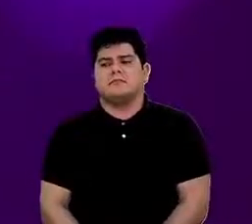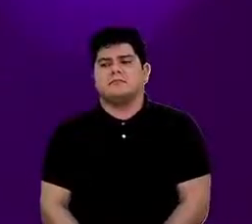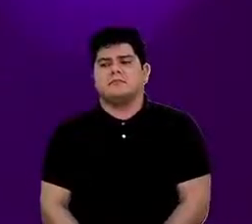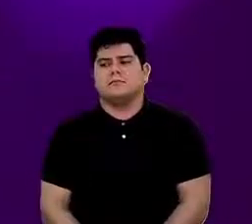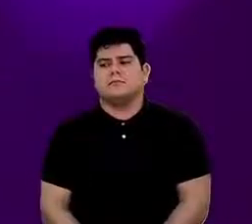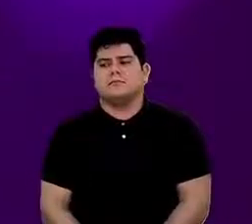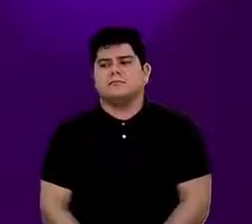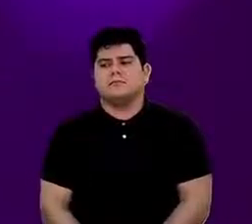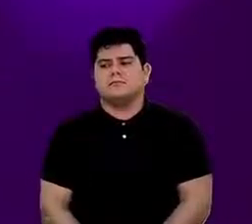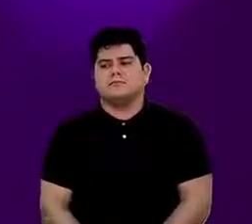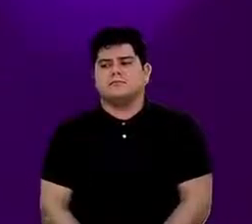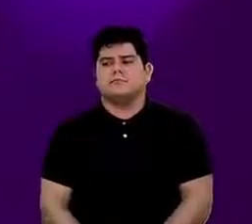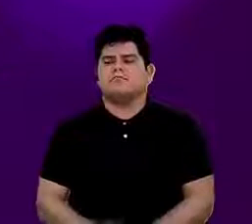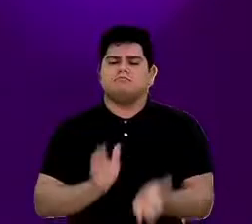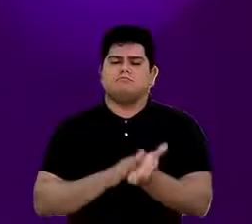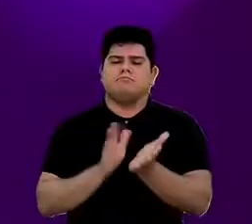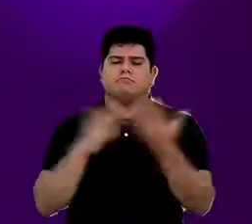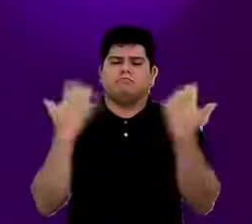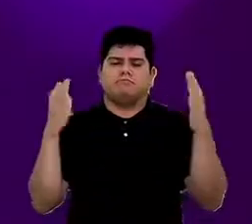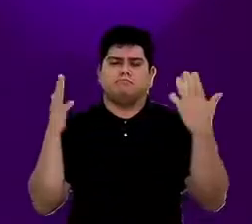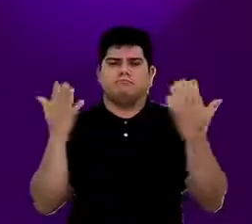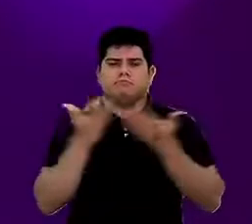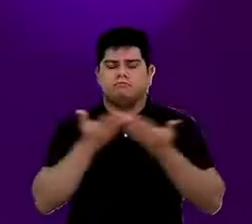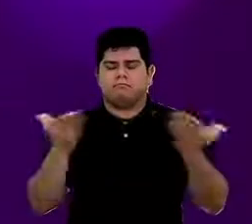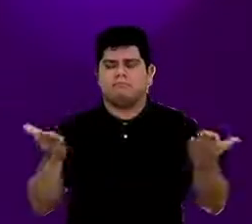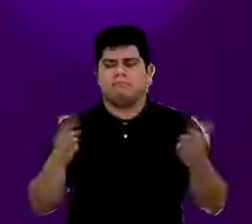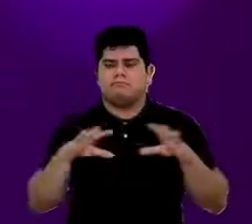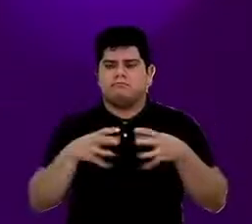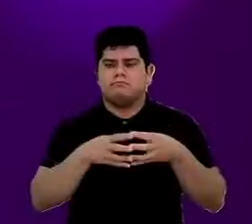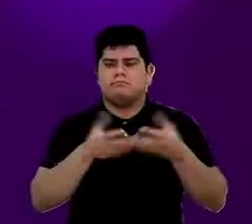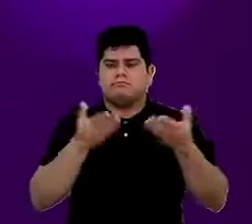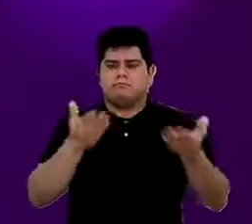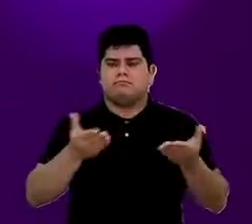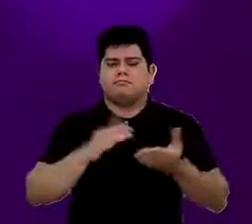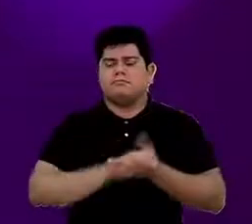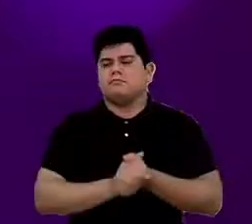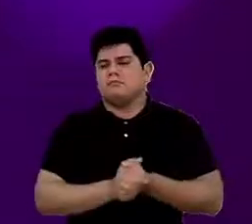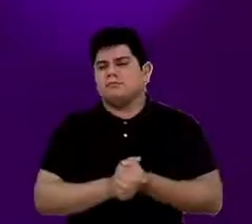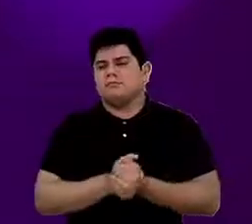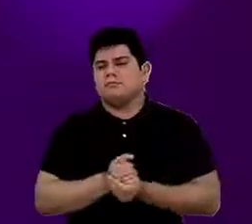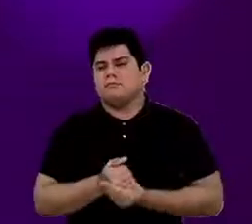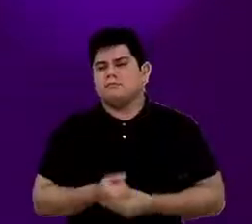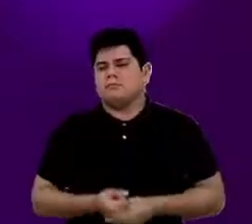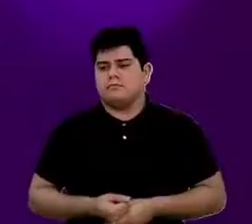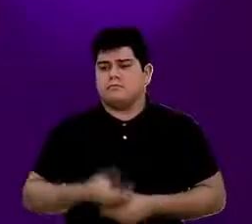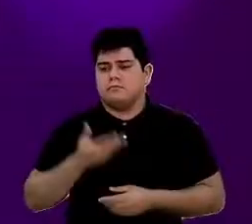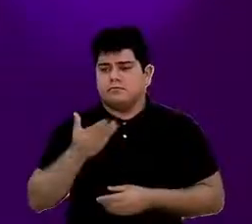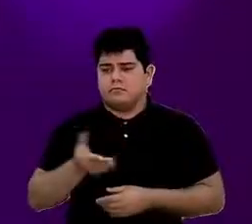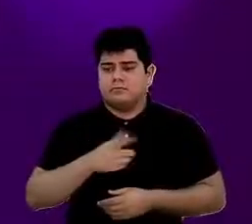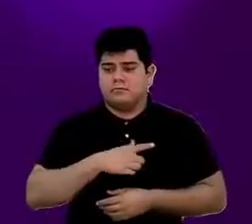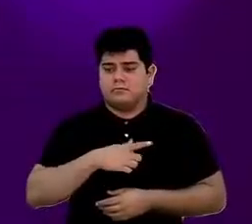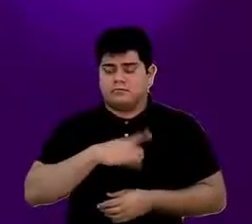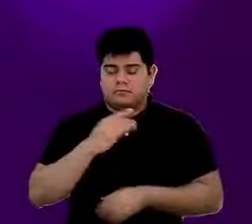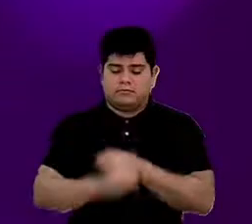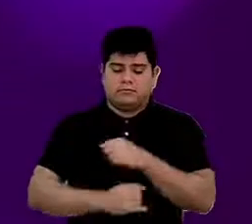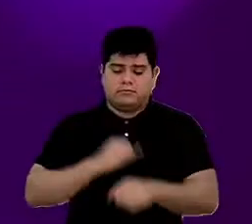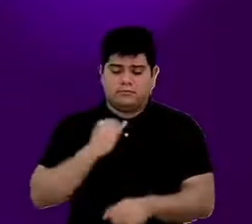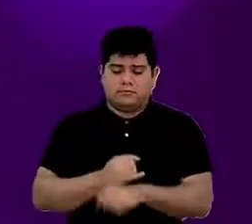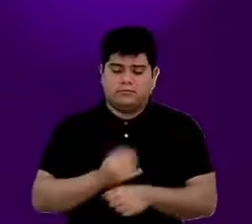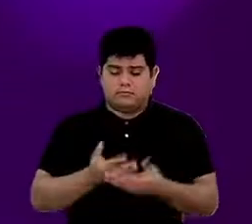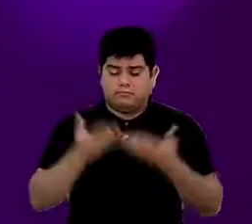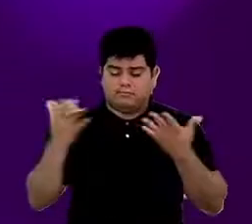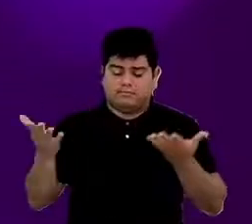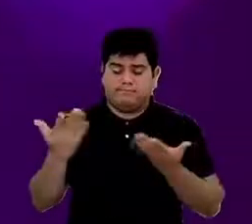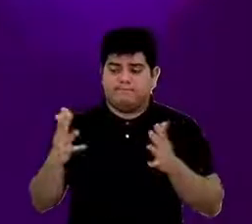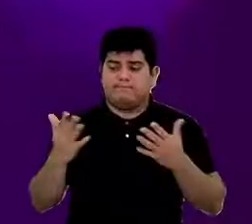eu gostaria de parabenizar aí o AUHG e o América Serviços Médicos pelo 3º SIND internacional, e